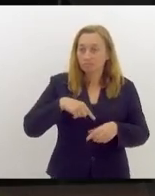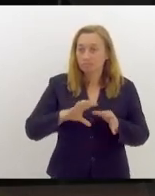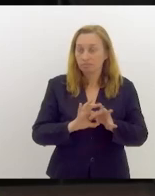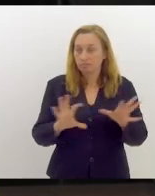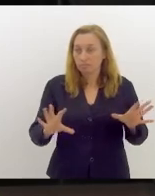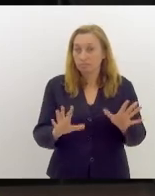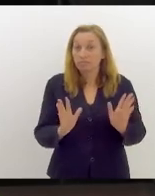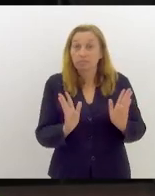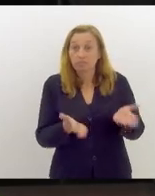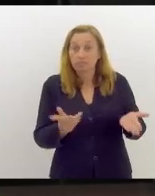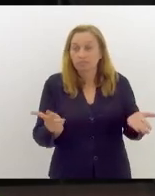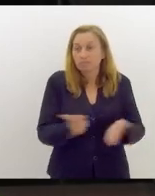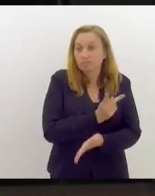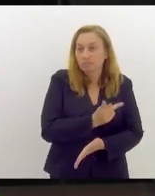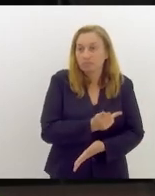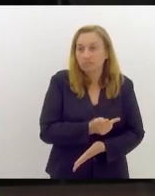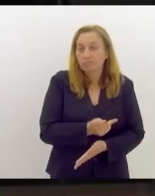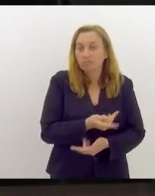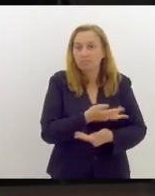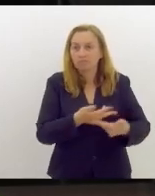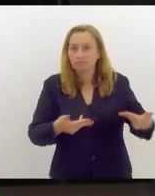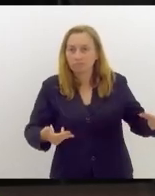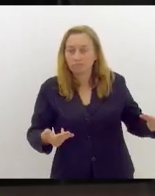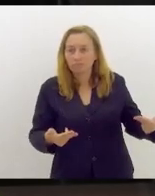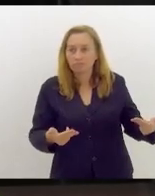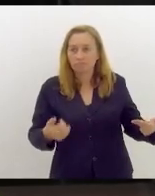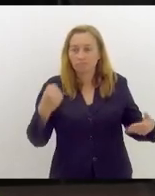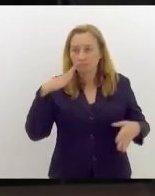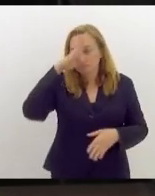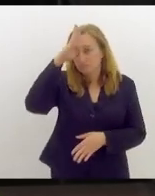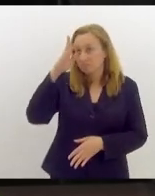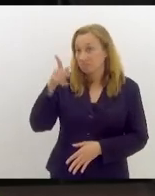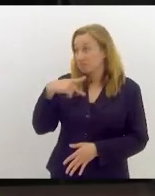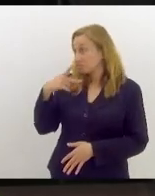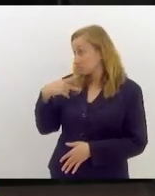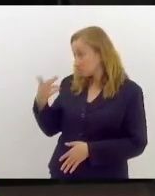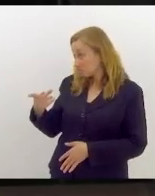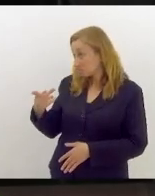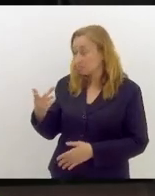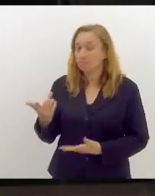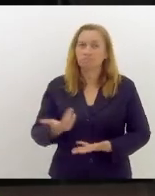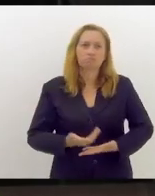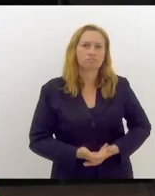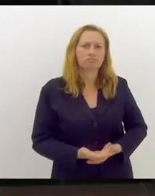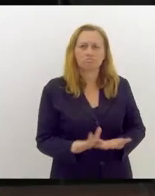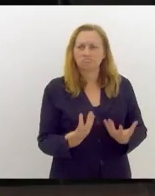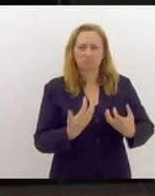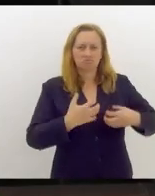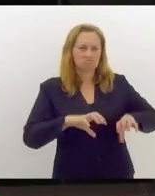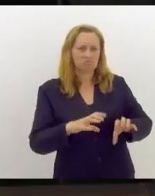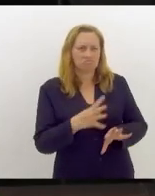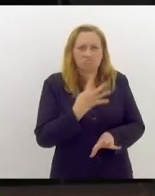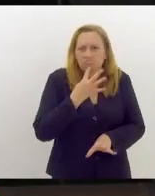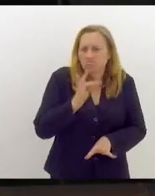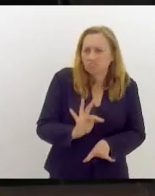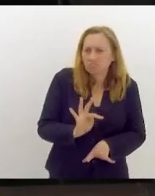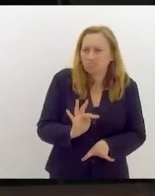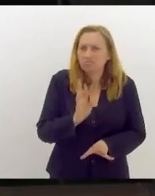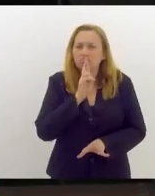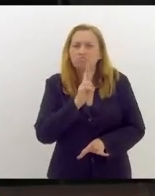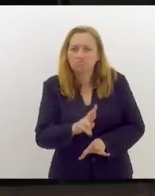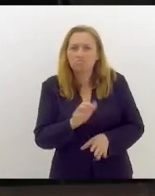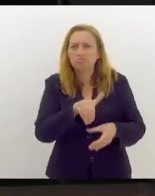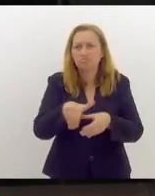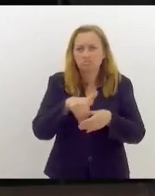que tá acontecendo agora com meia dúzia de bolsonaristas que se dizem que não que não querem reconhecer o resultado